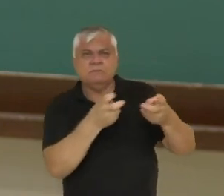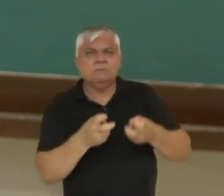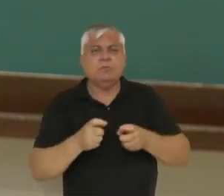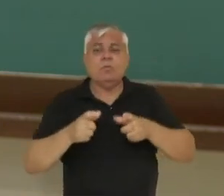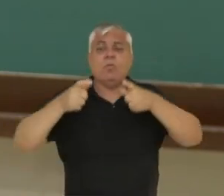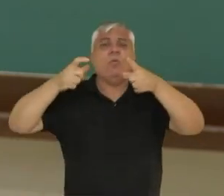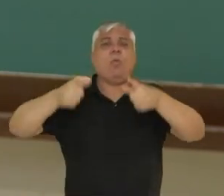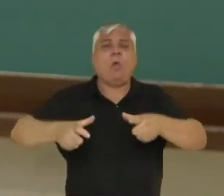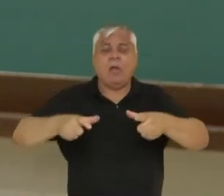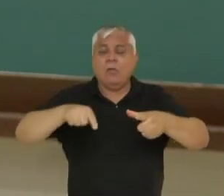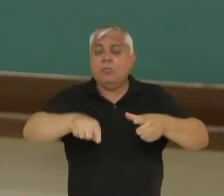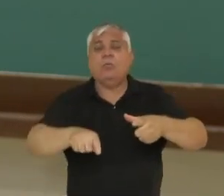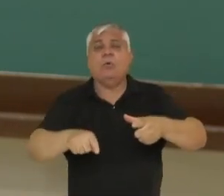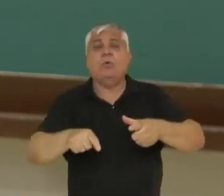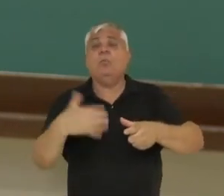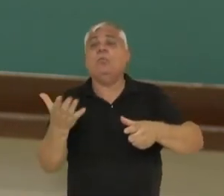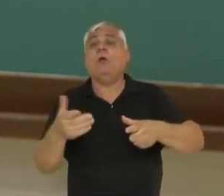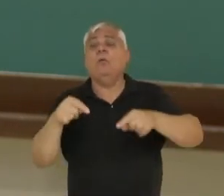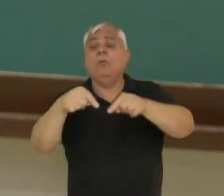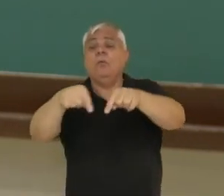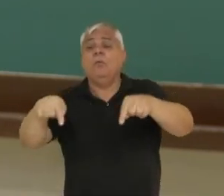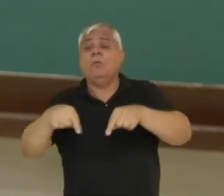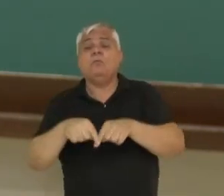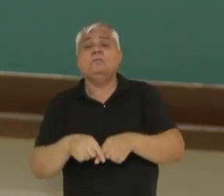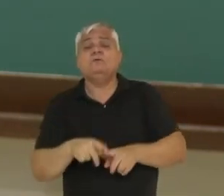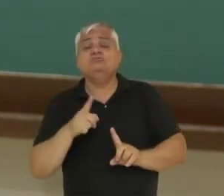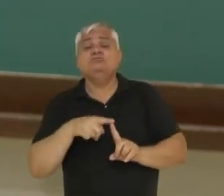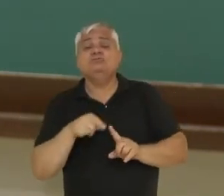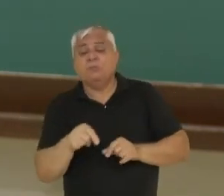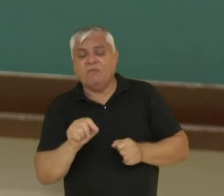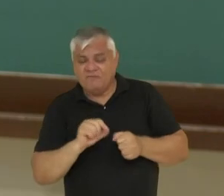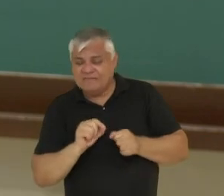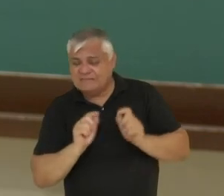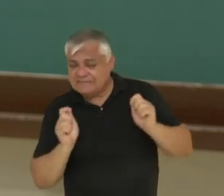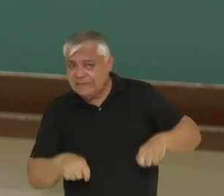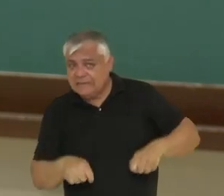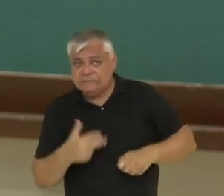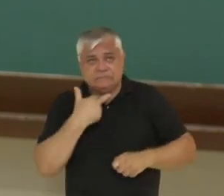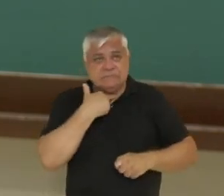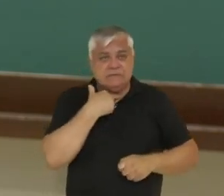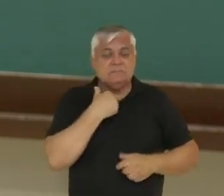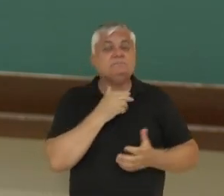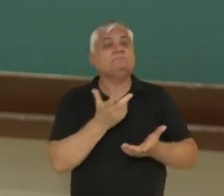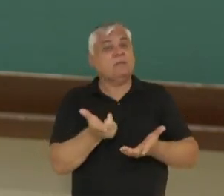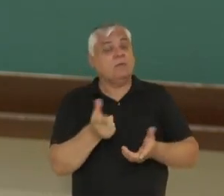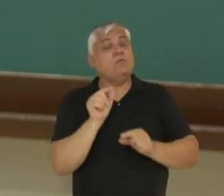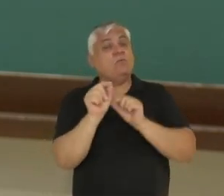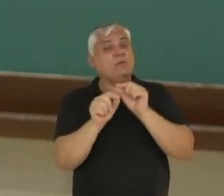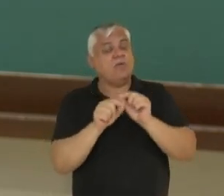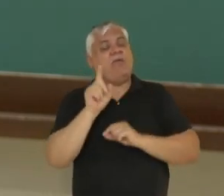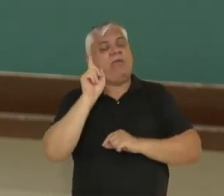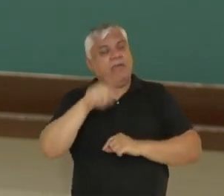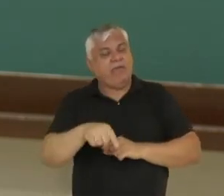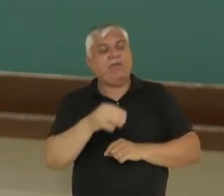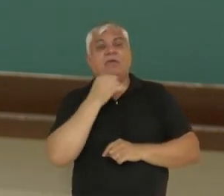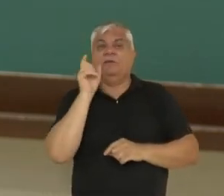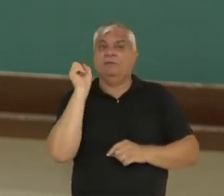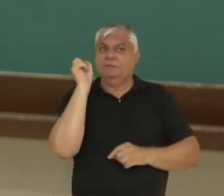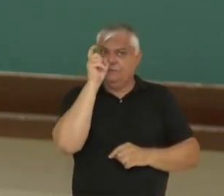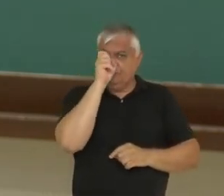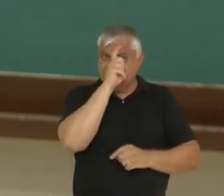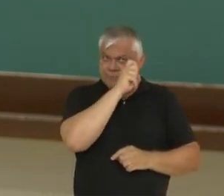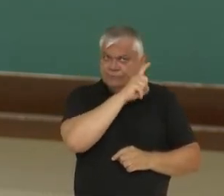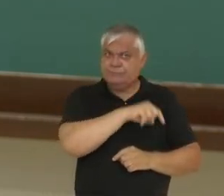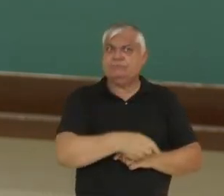seja, qual o terreno, que tipo de terreno e o que dá para fazer nele. Dessa forma, você estabelece uma dinâmica bem difícil de